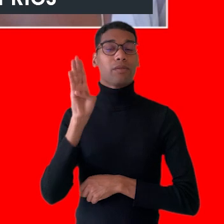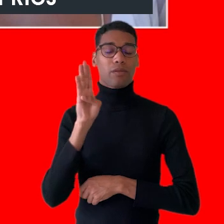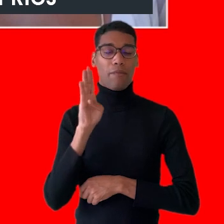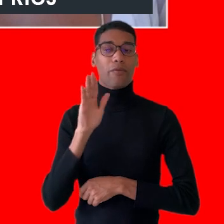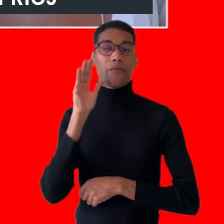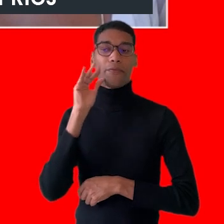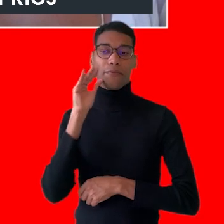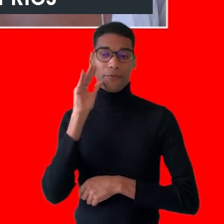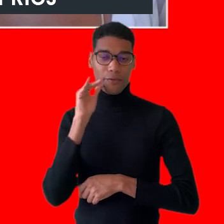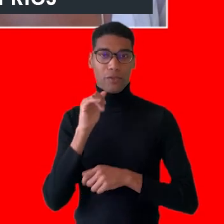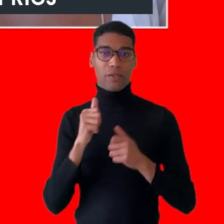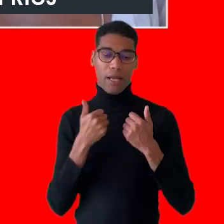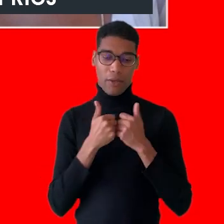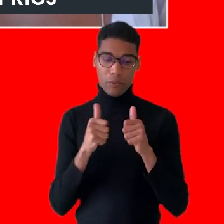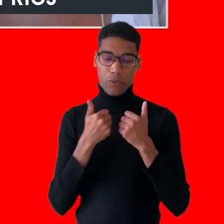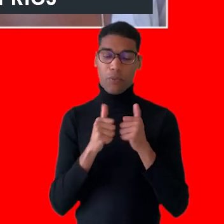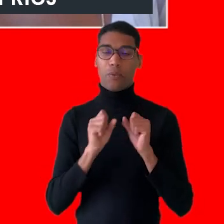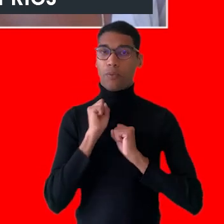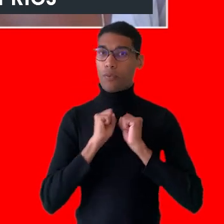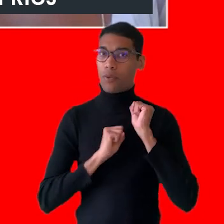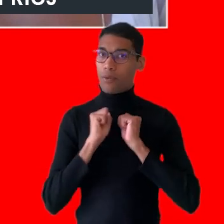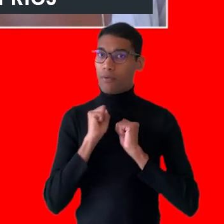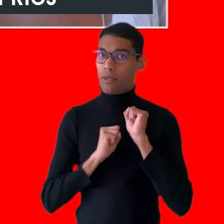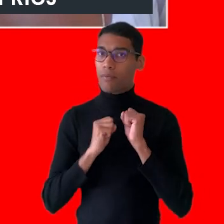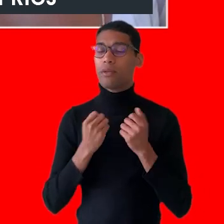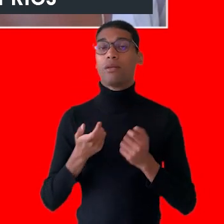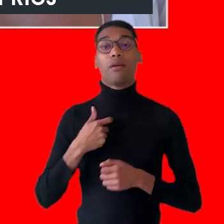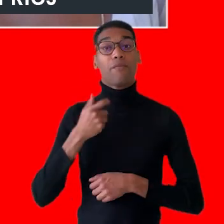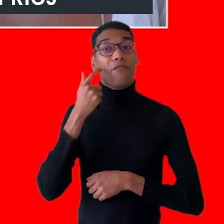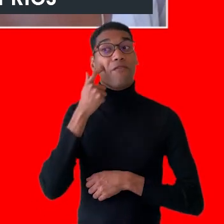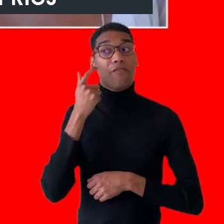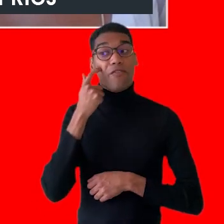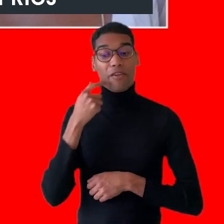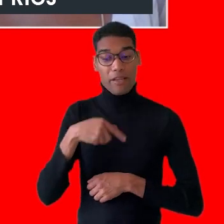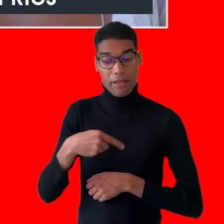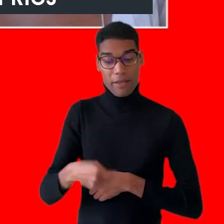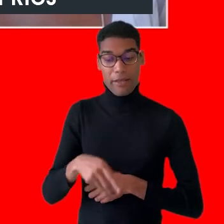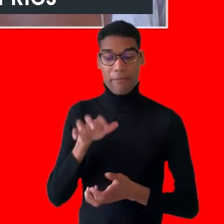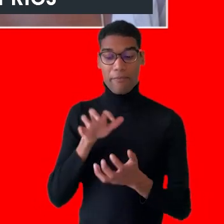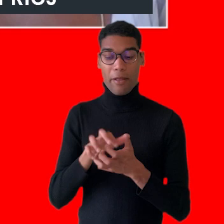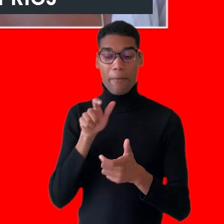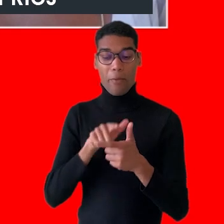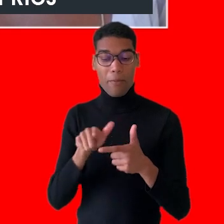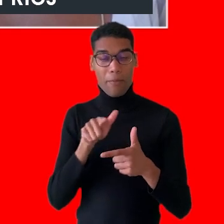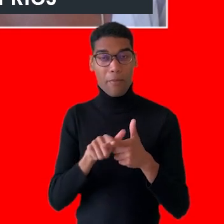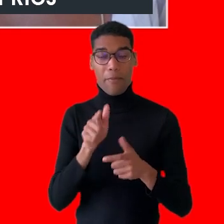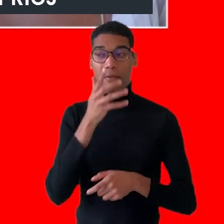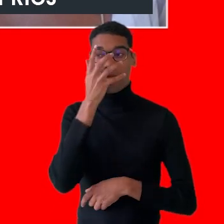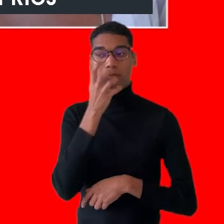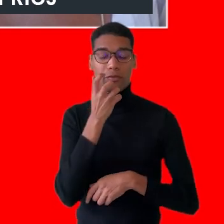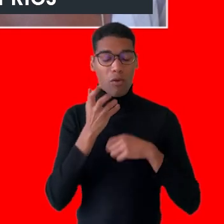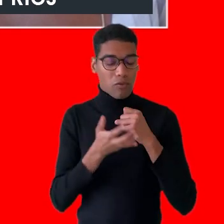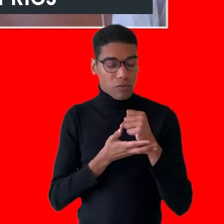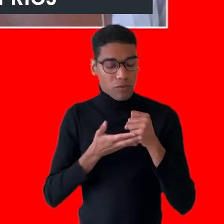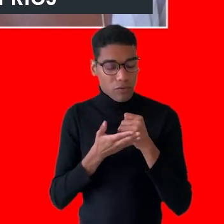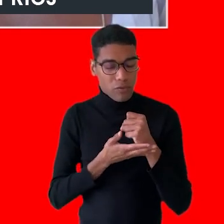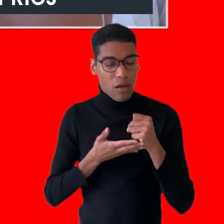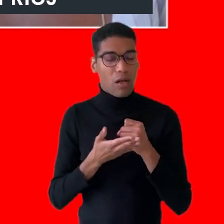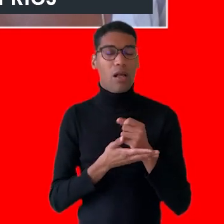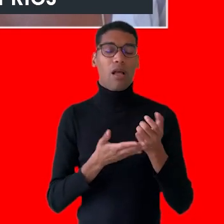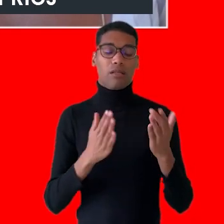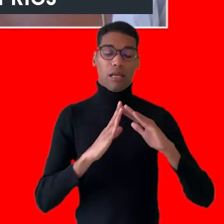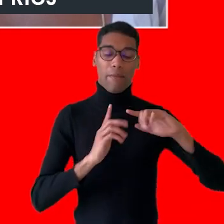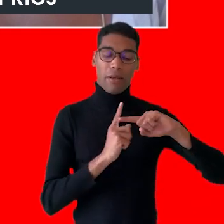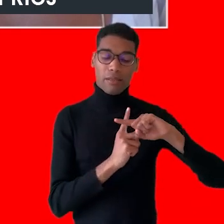funcionários das empresas de ônibus. Então, veja como se alastra aqui em Pernambuco, né, o fundamentalismo,